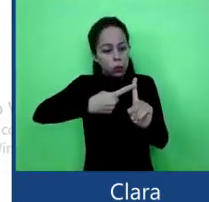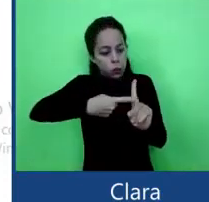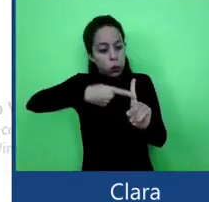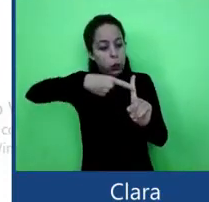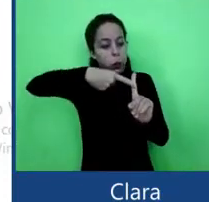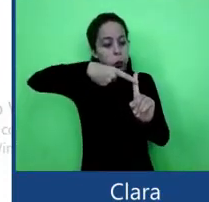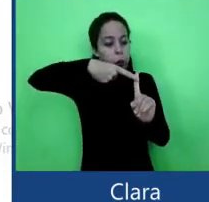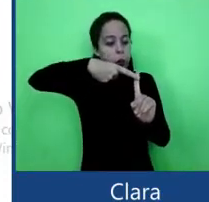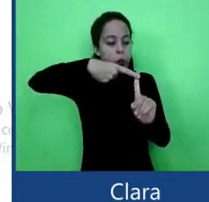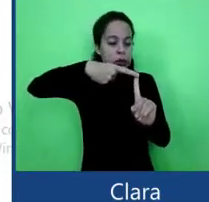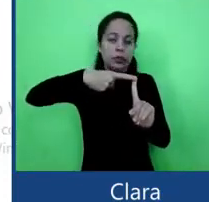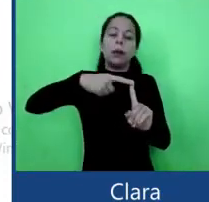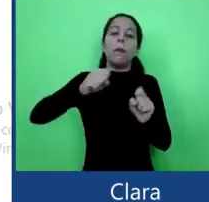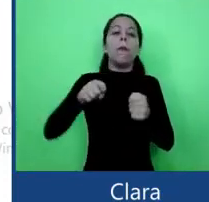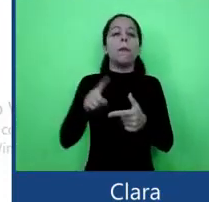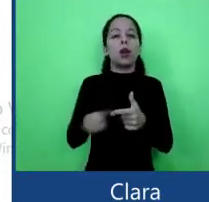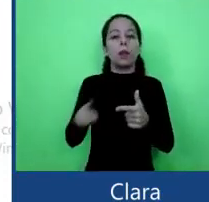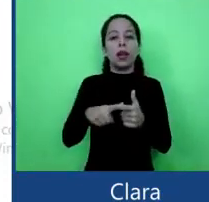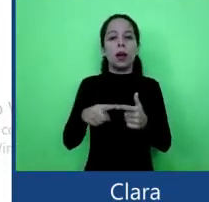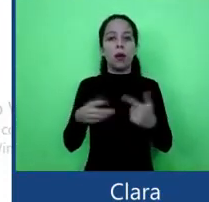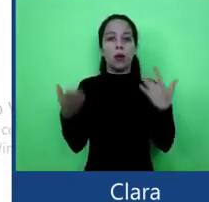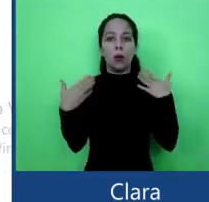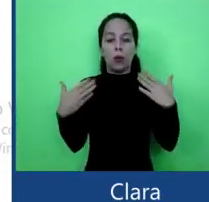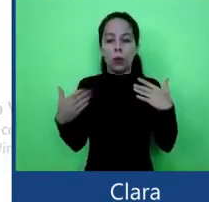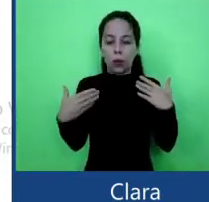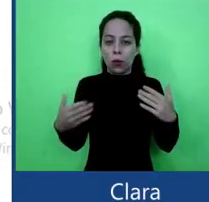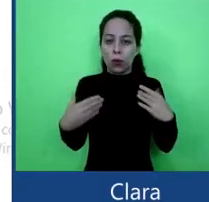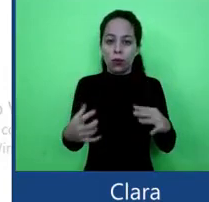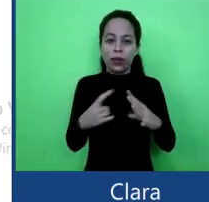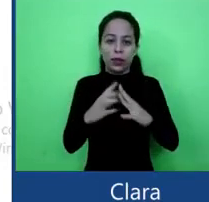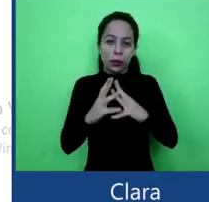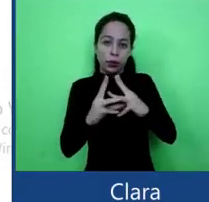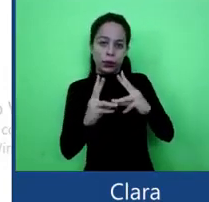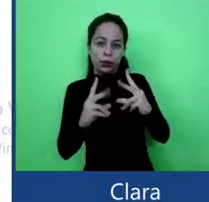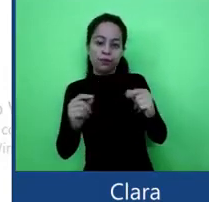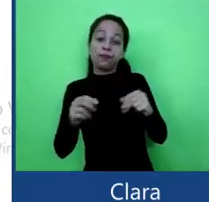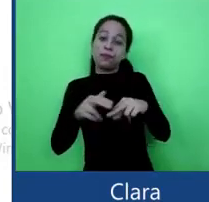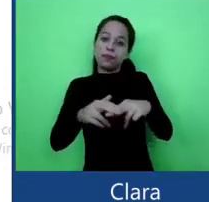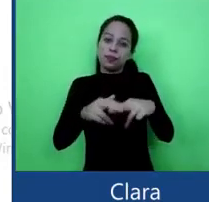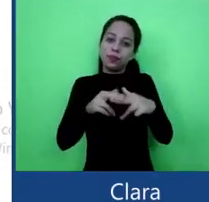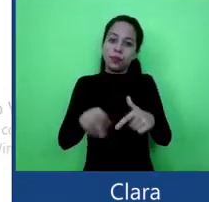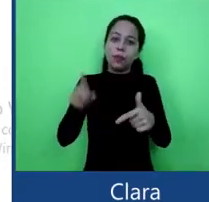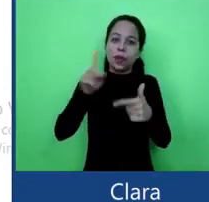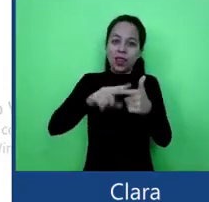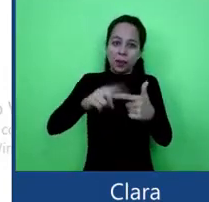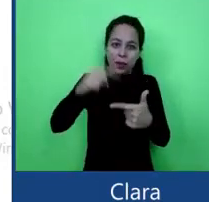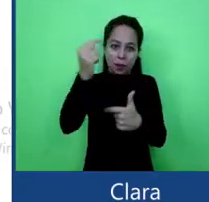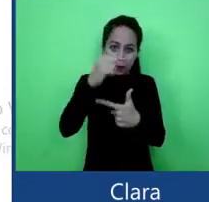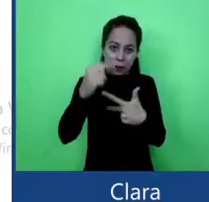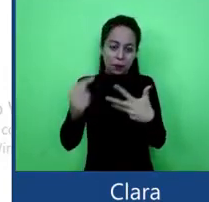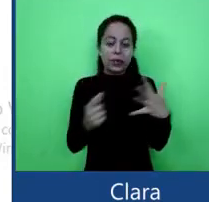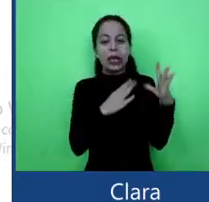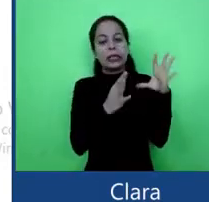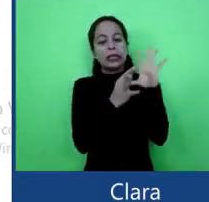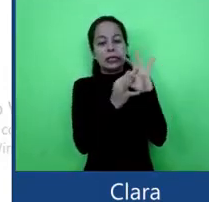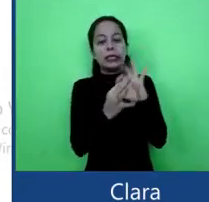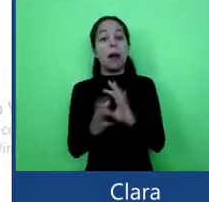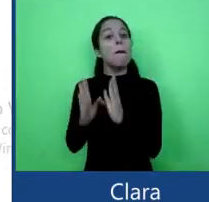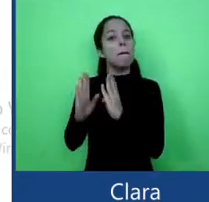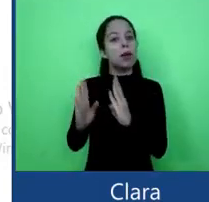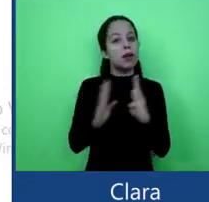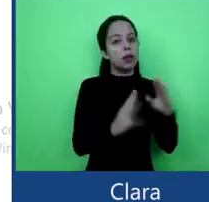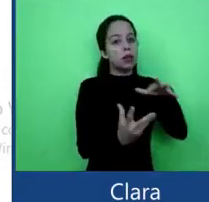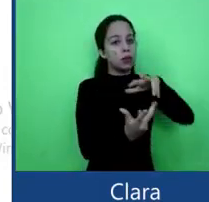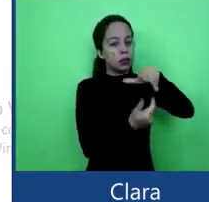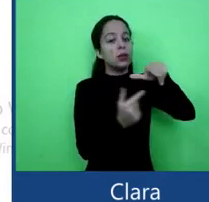essa complexidade e esse acoplamento entre diversos processos que acontecem